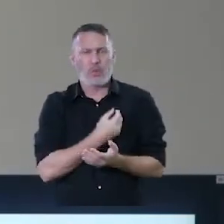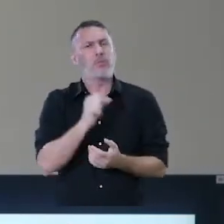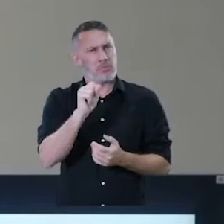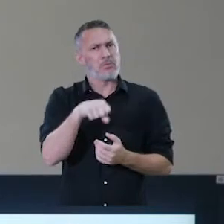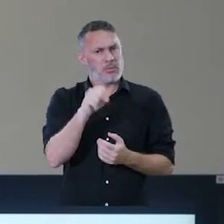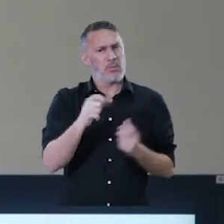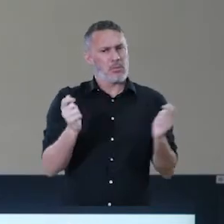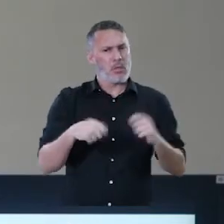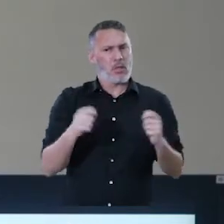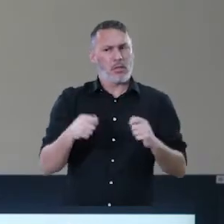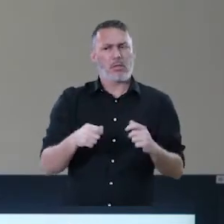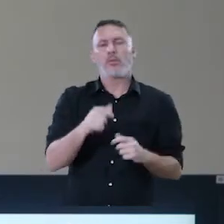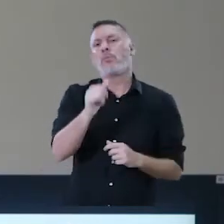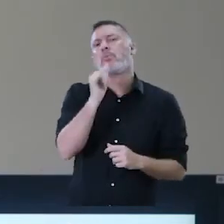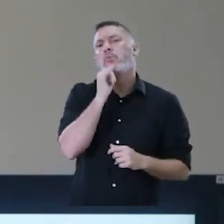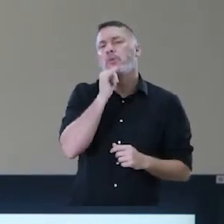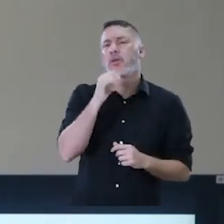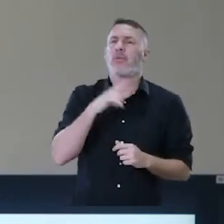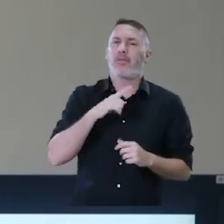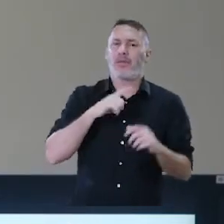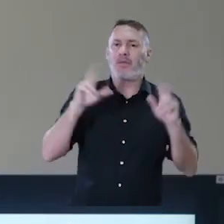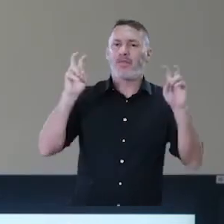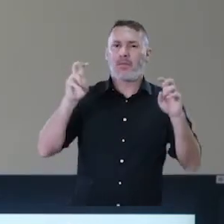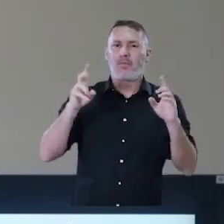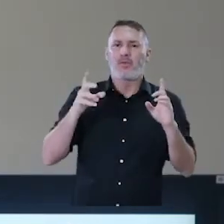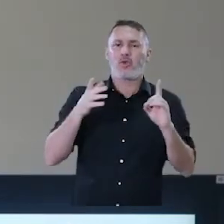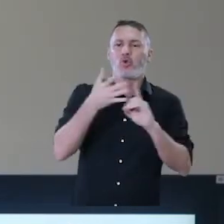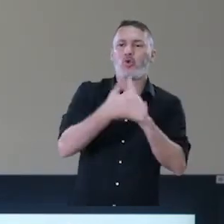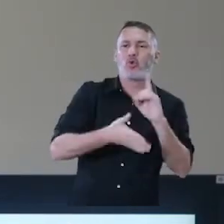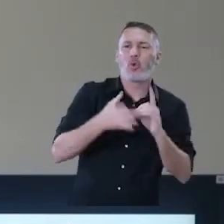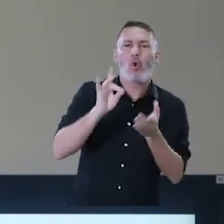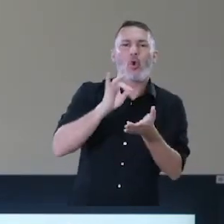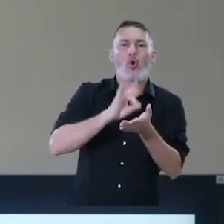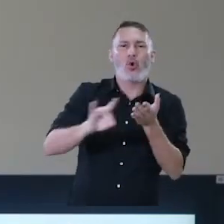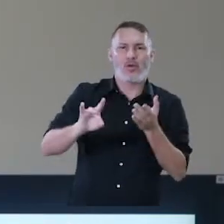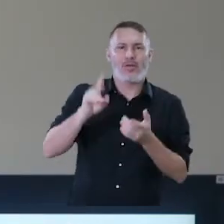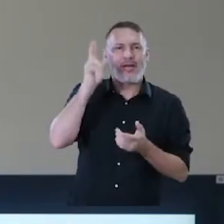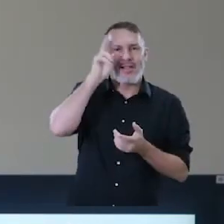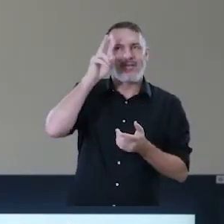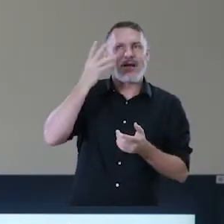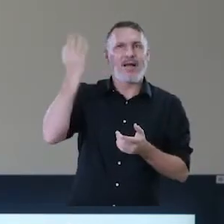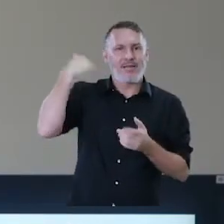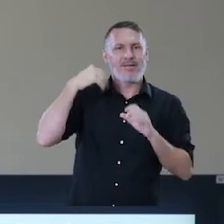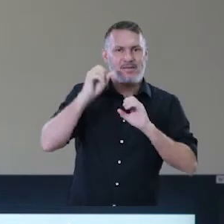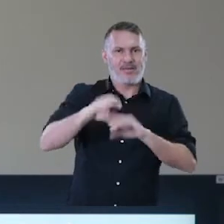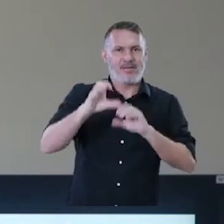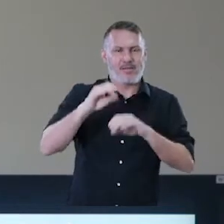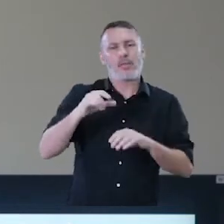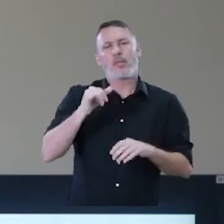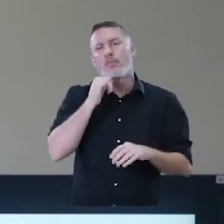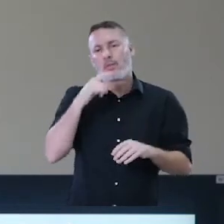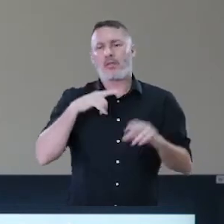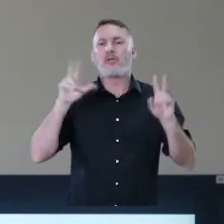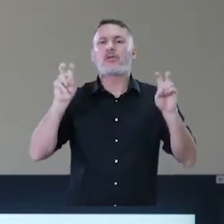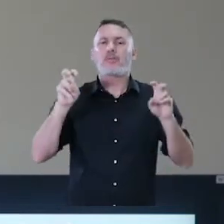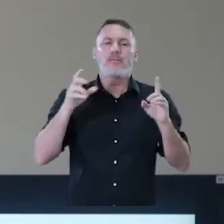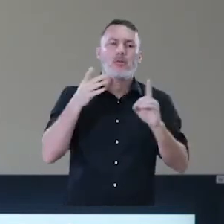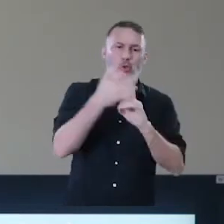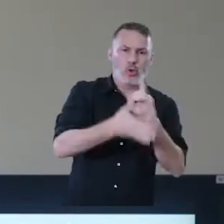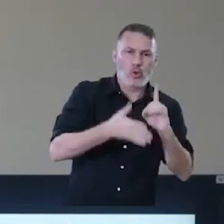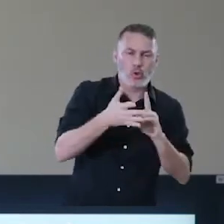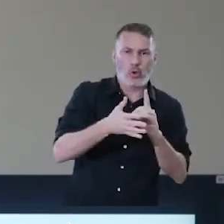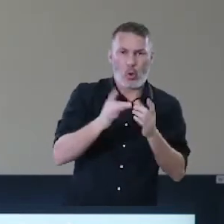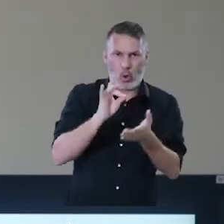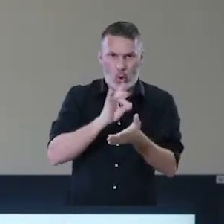para vocês, eu posso trabalhar sobre discurso de ódio, já até conversei um pouquinho com vocês sobre isso nas nossas aulas. Discurso de